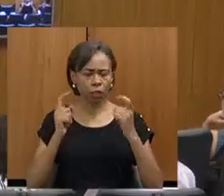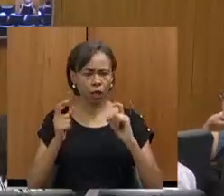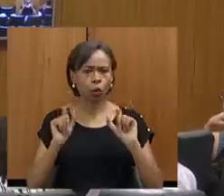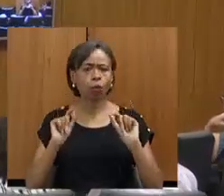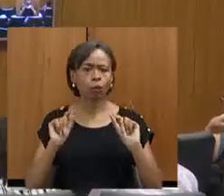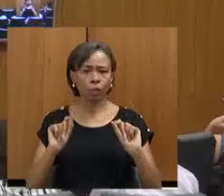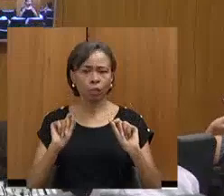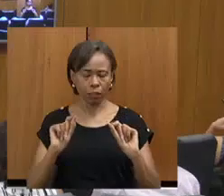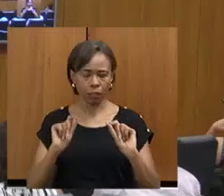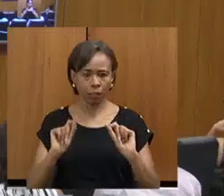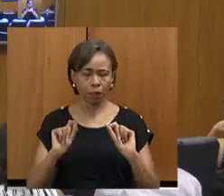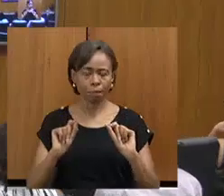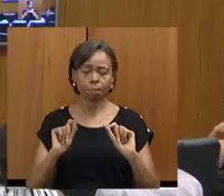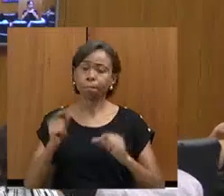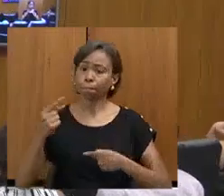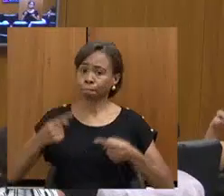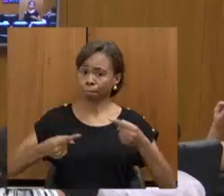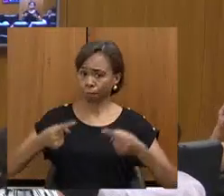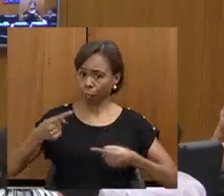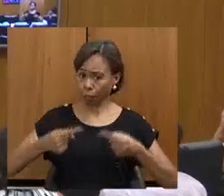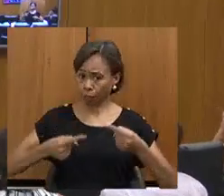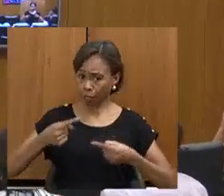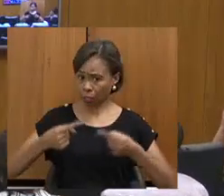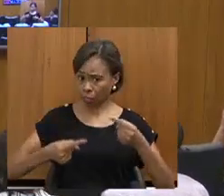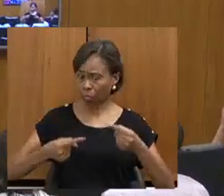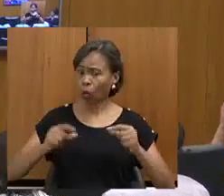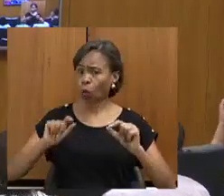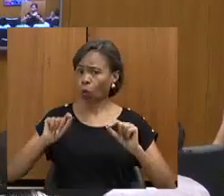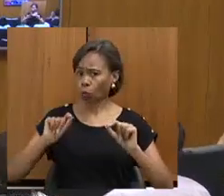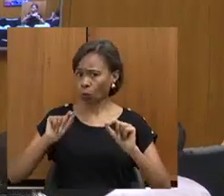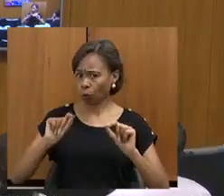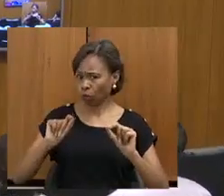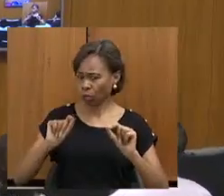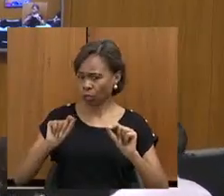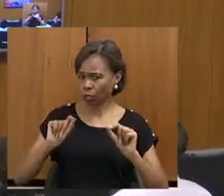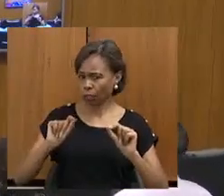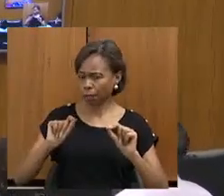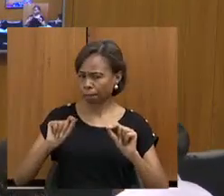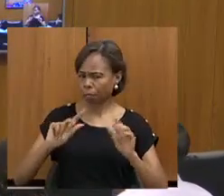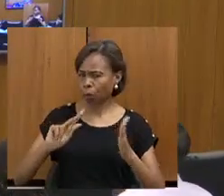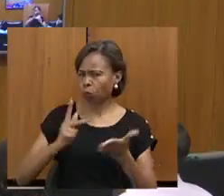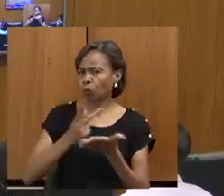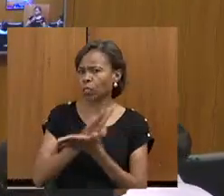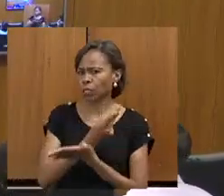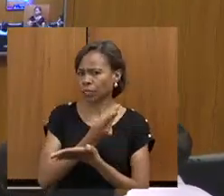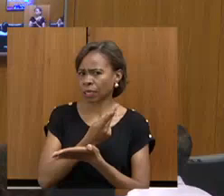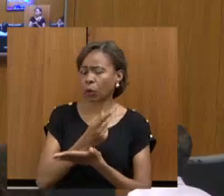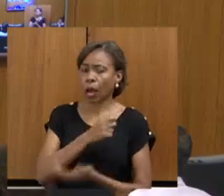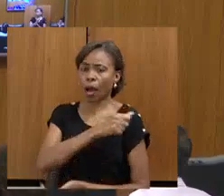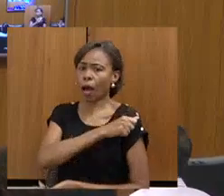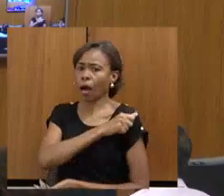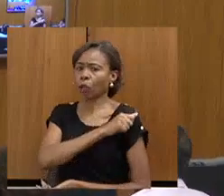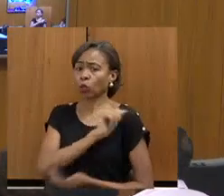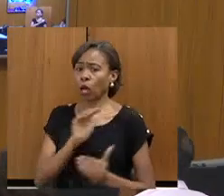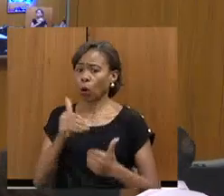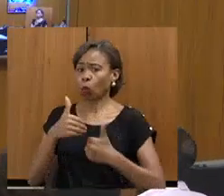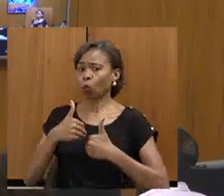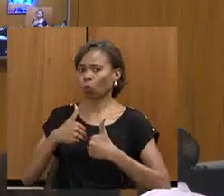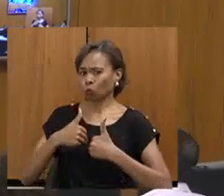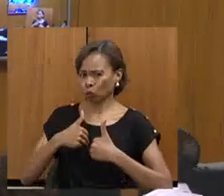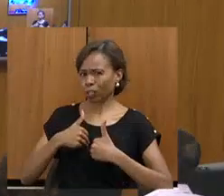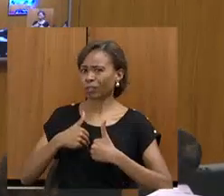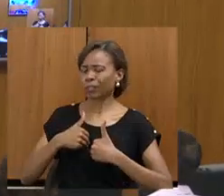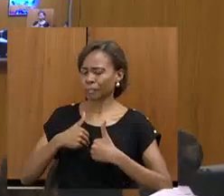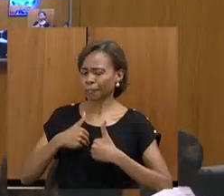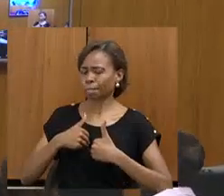debater a suposta agressão sofrida por aluno com transtorno do espectro do autismo na Escola Santo